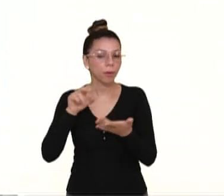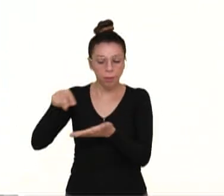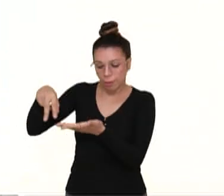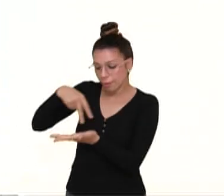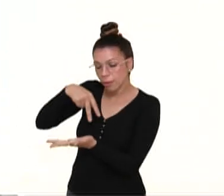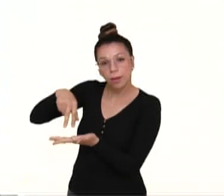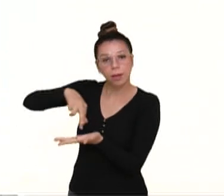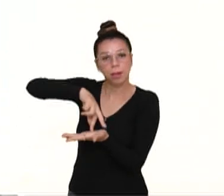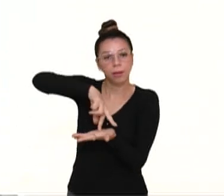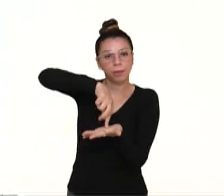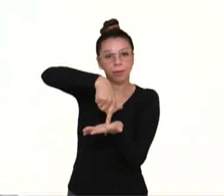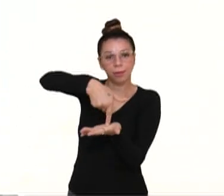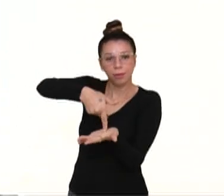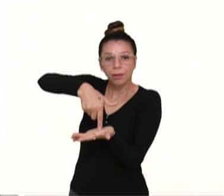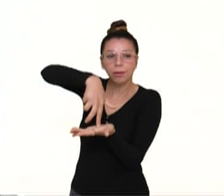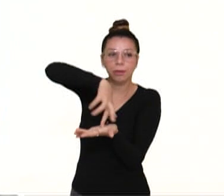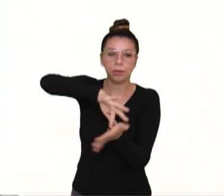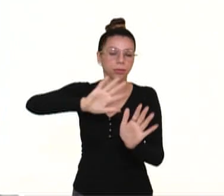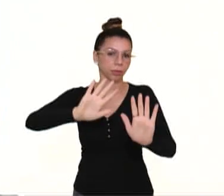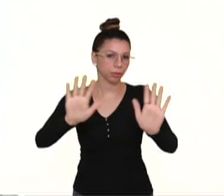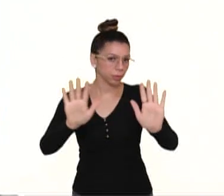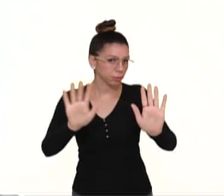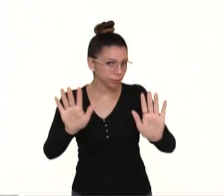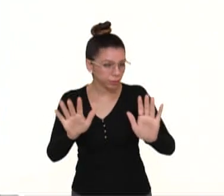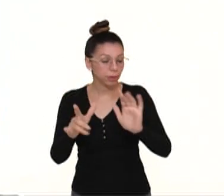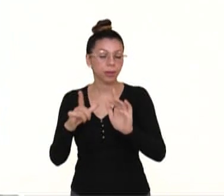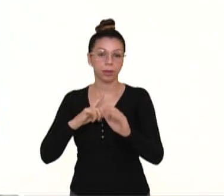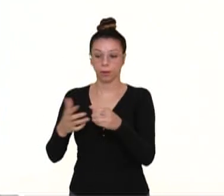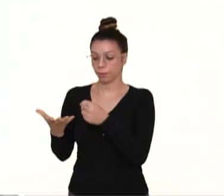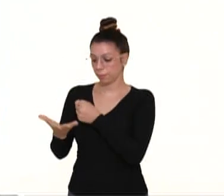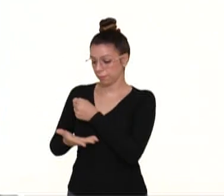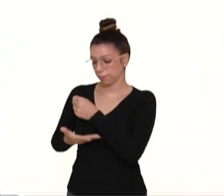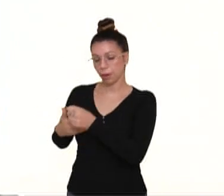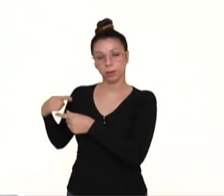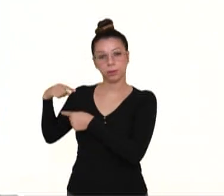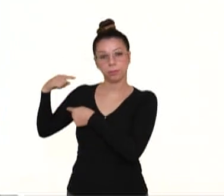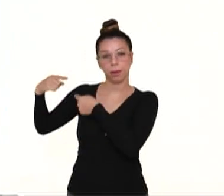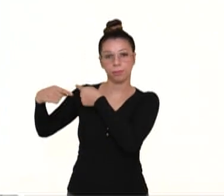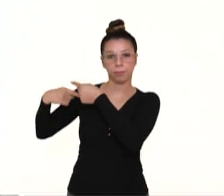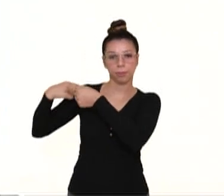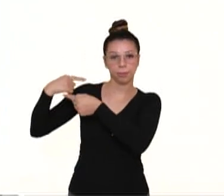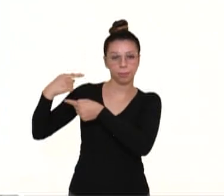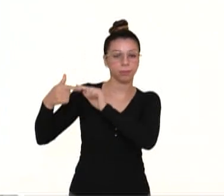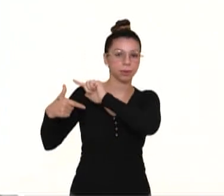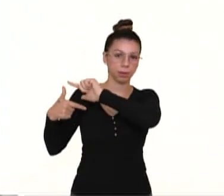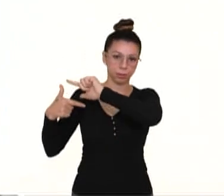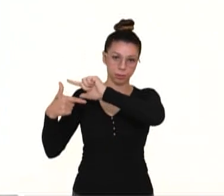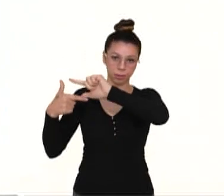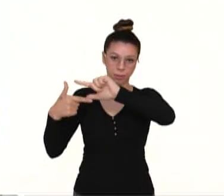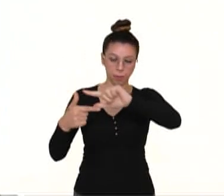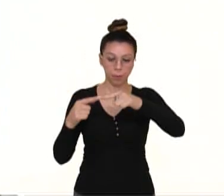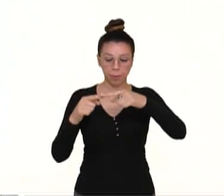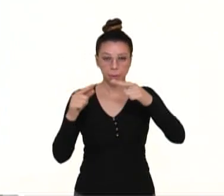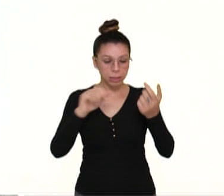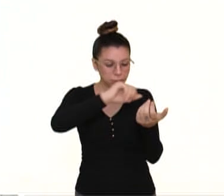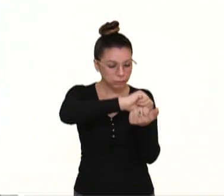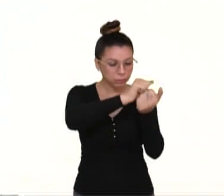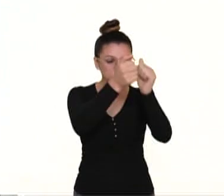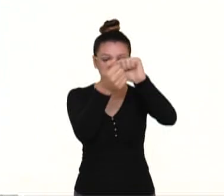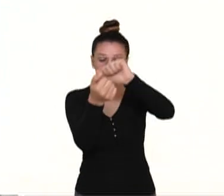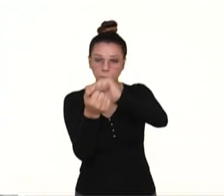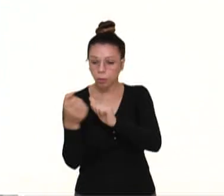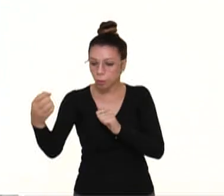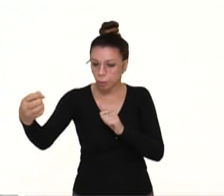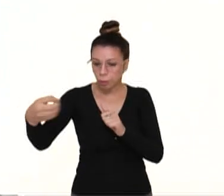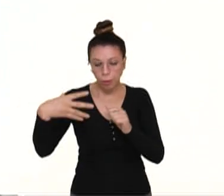exemplo, né? Pode ter uma base aí dessas danças que vinham mais clássicas, mas ele começou a